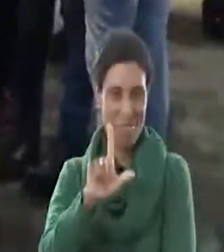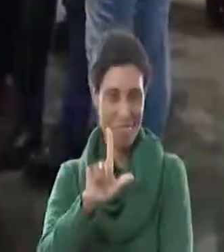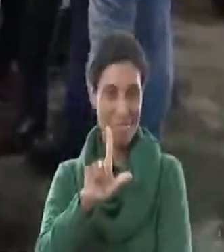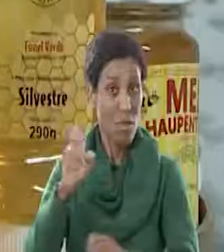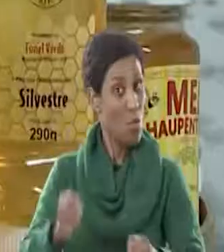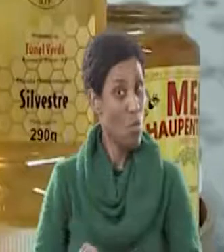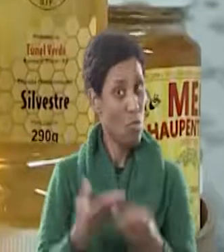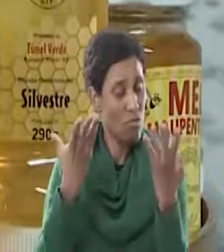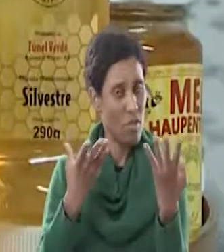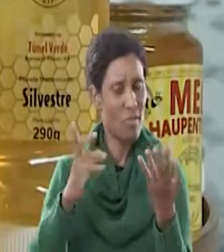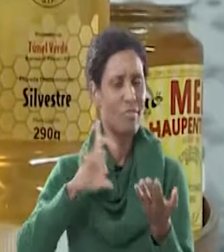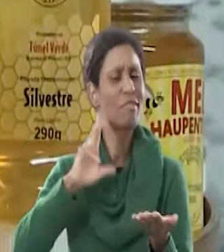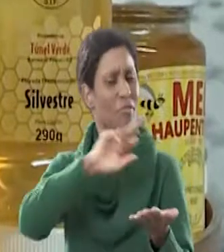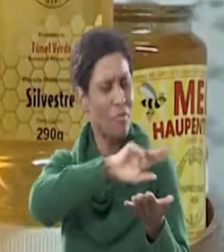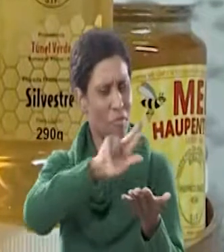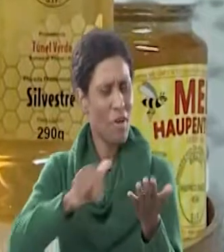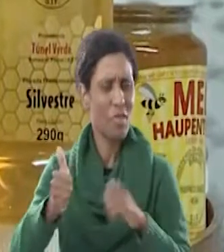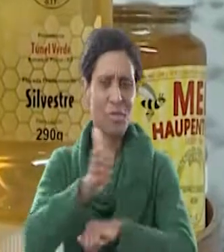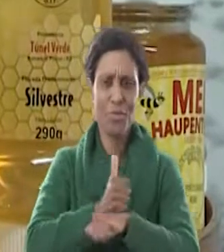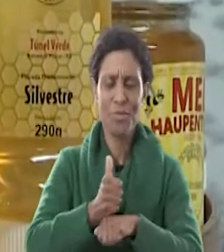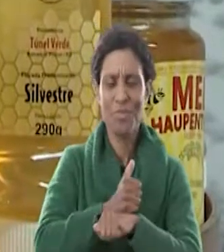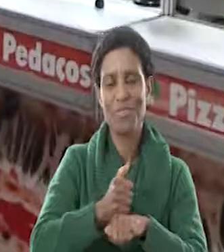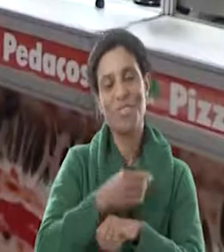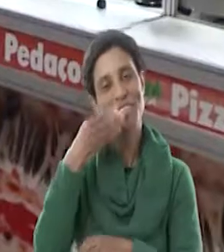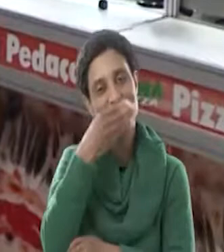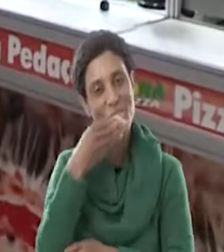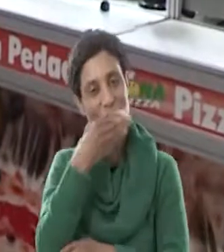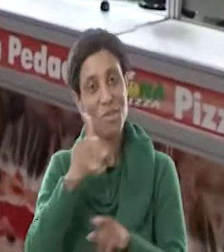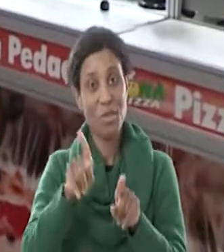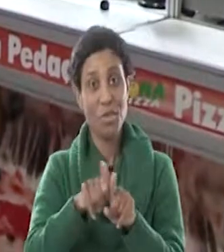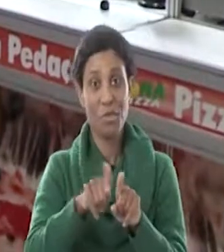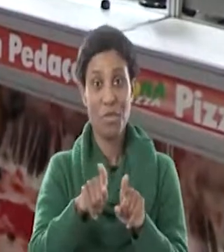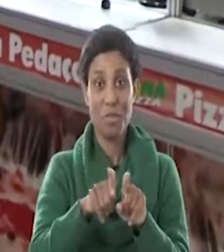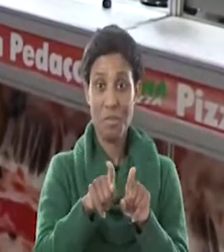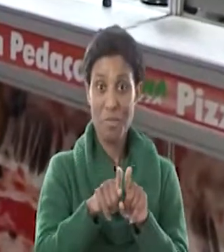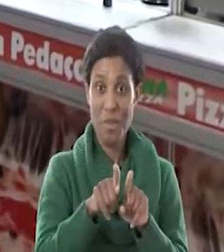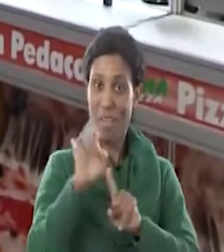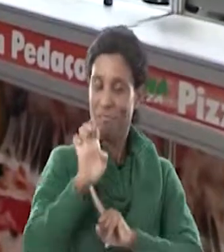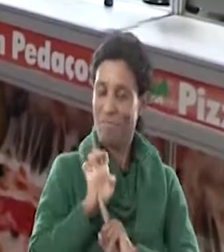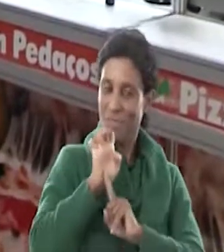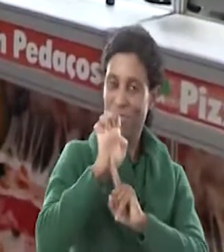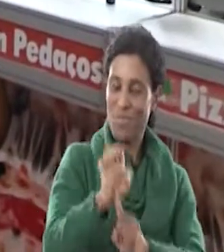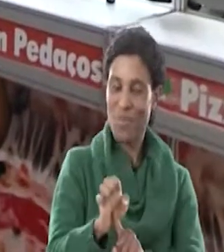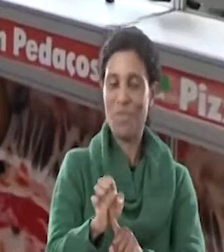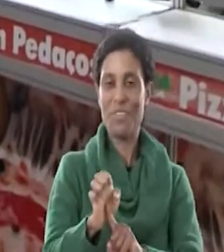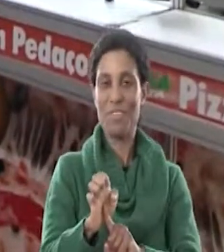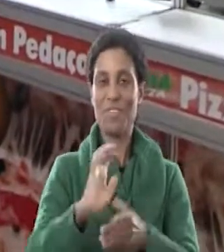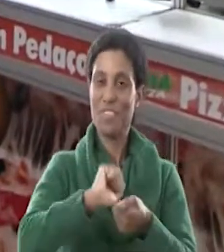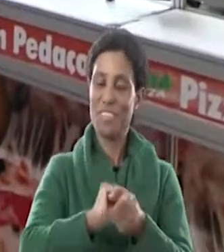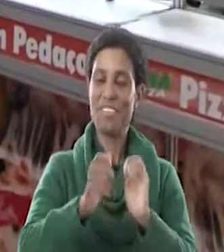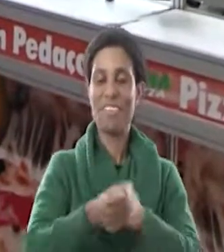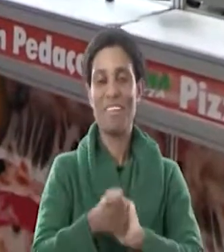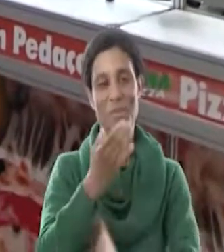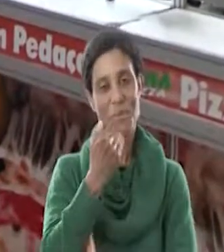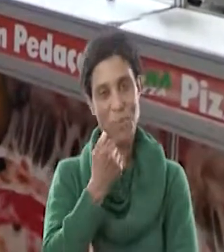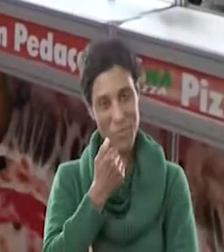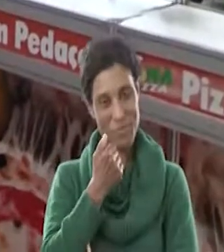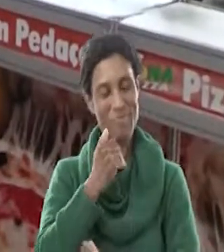Pinhal. O evento reúne produtores de mel e expositores de artesanato e gastronomia.